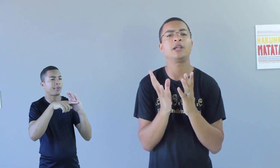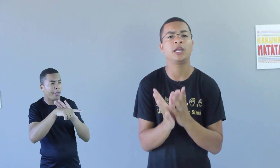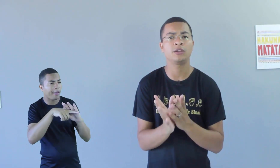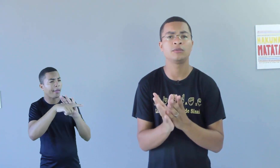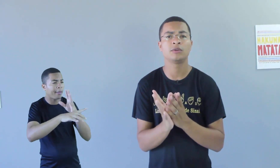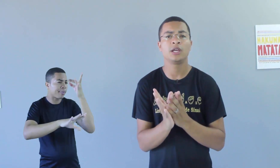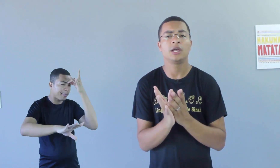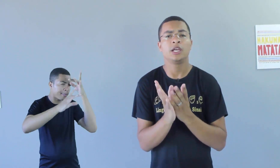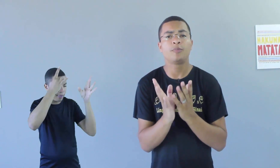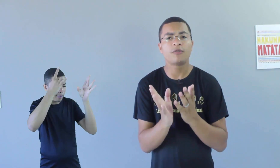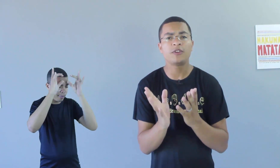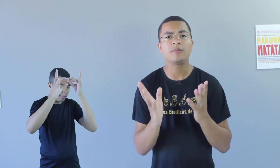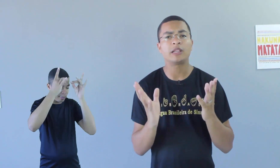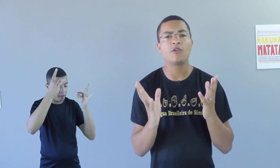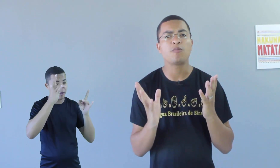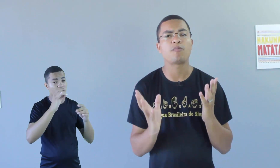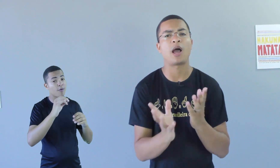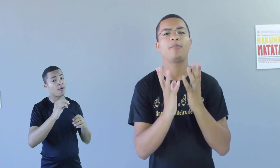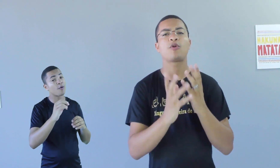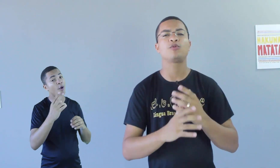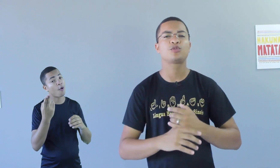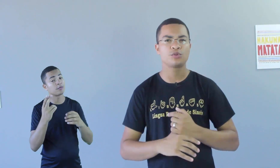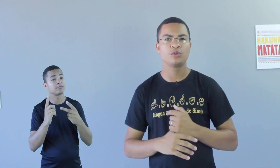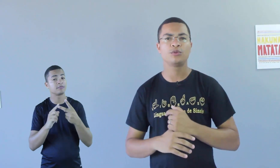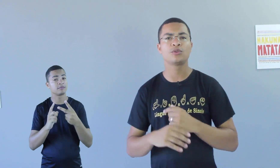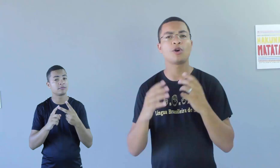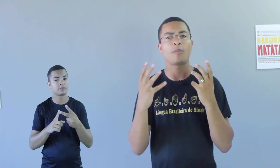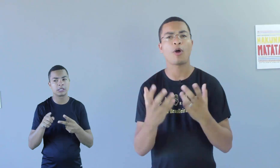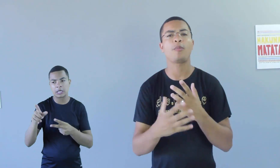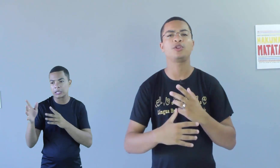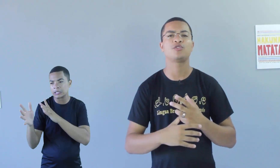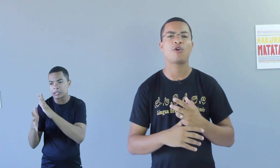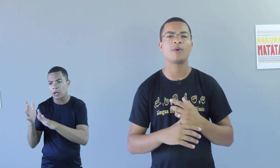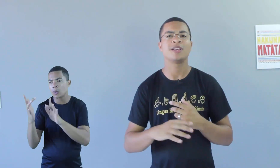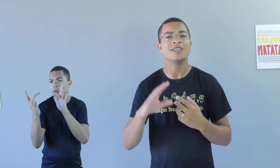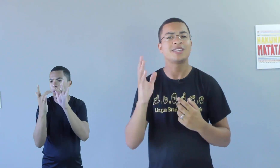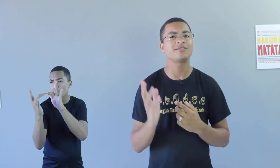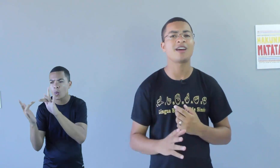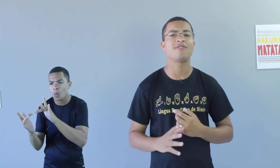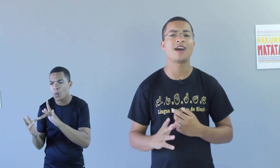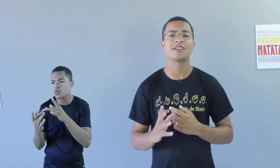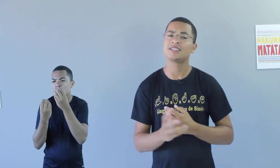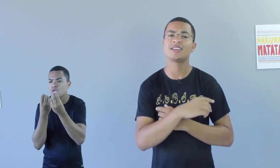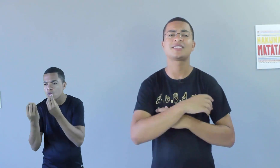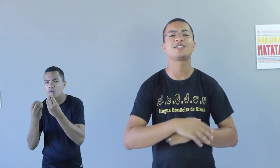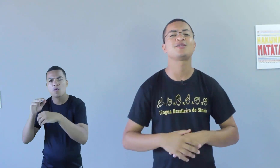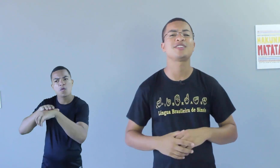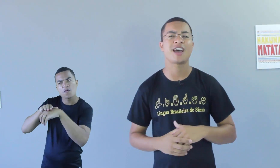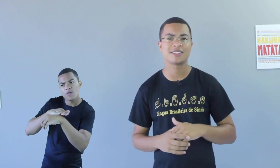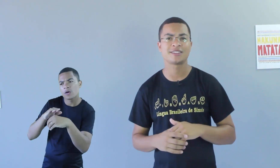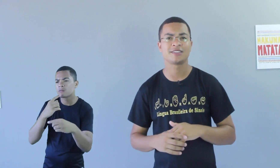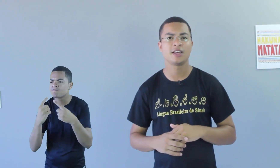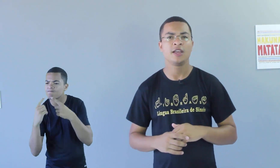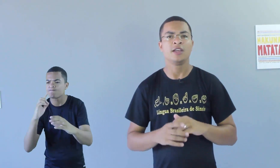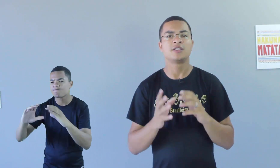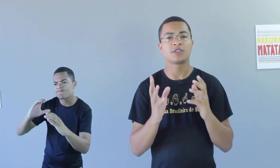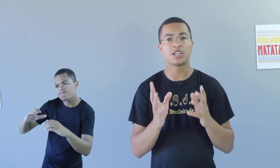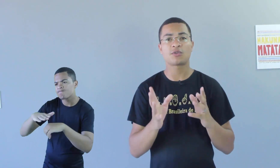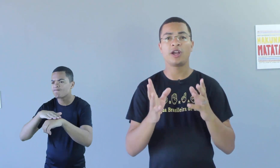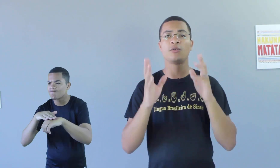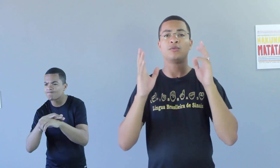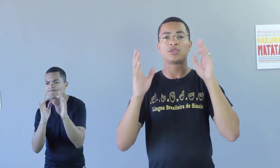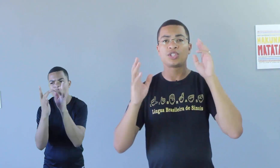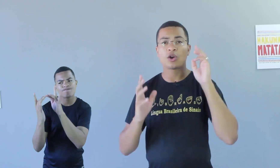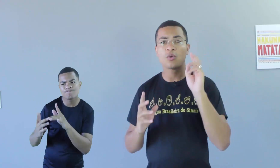você está aprendendo. E por fim, bater um papo com o surdo, no seu próprio idioma, sem travar e sem esquecer os sinais. Se